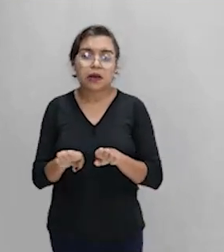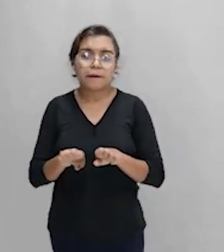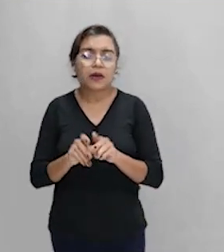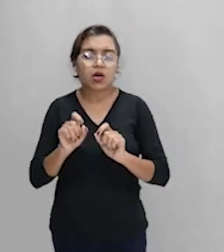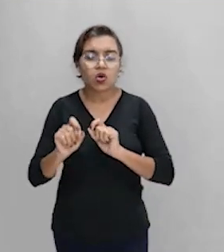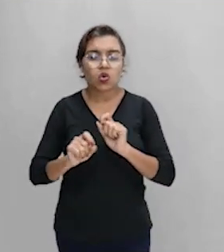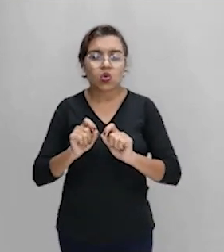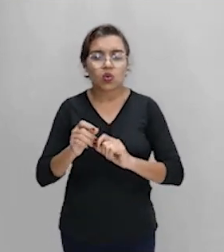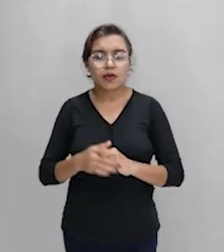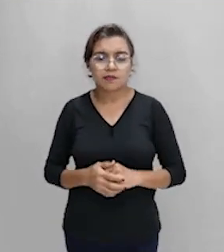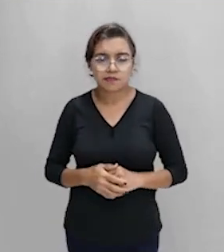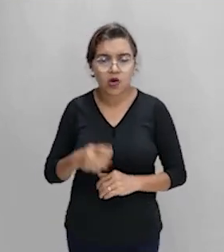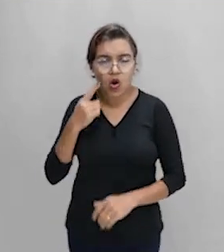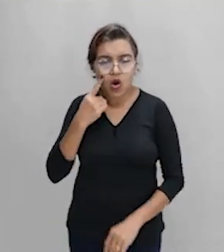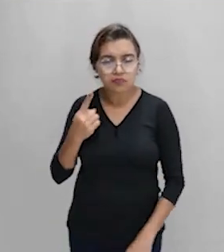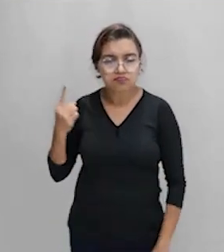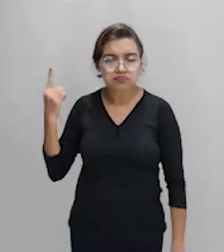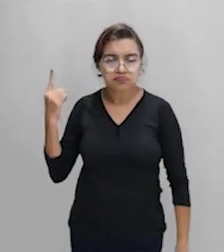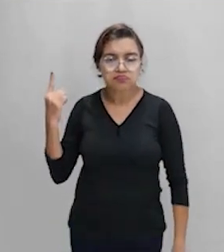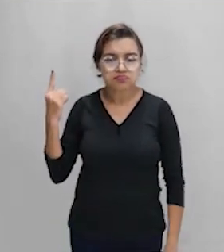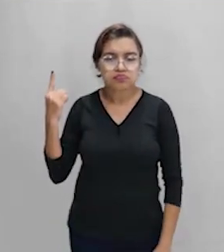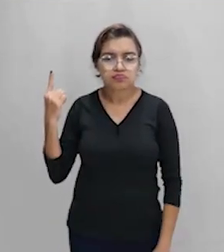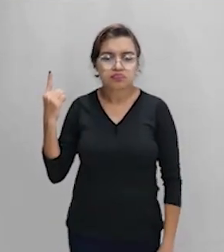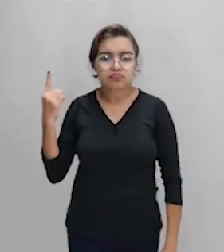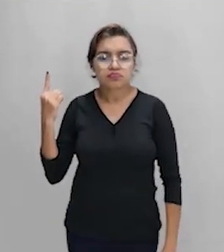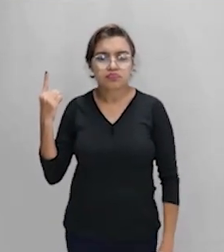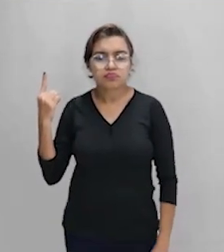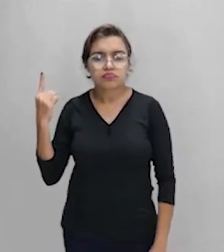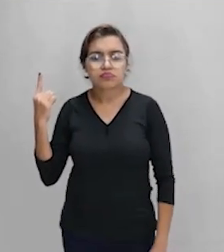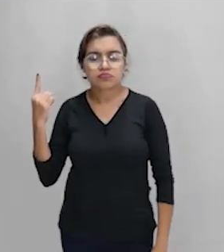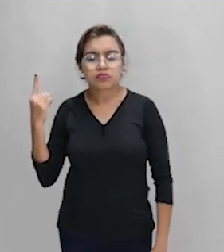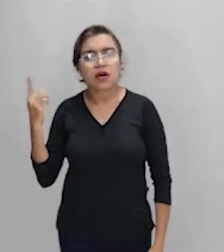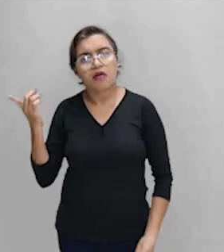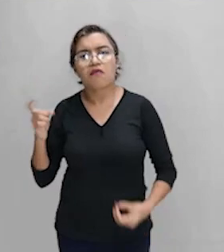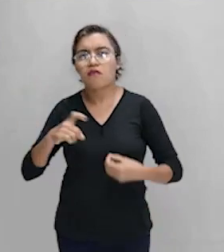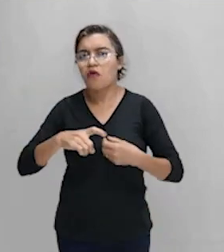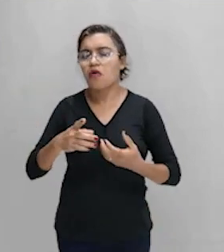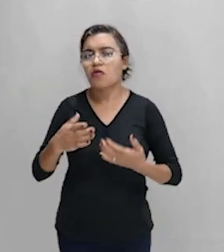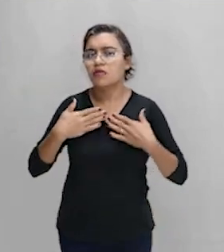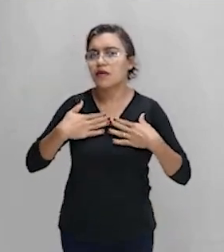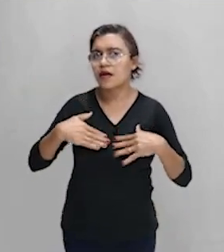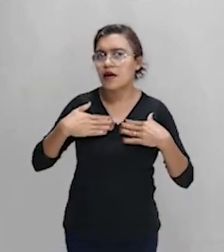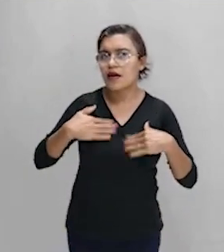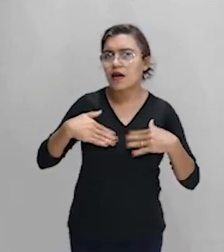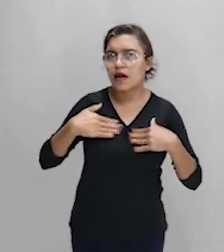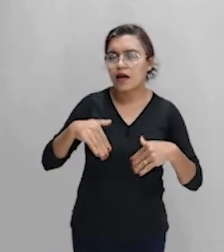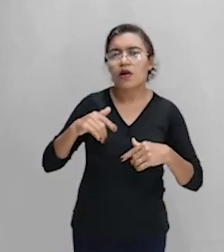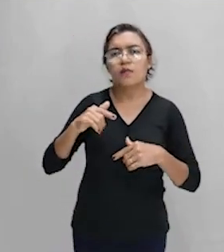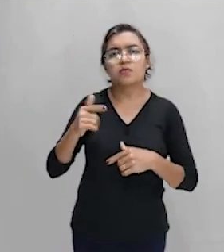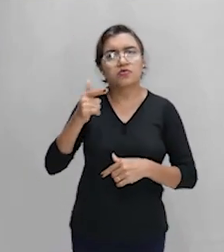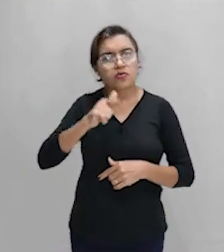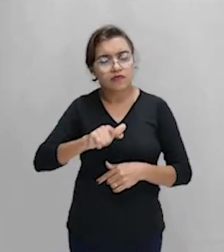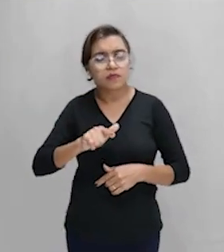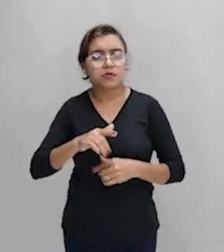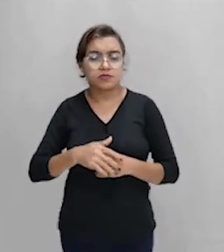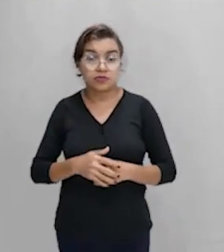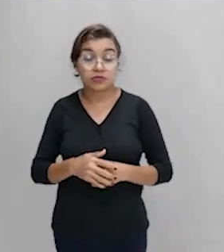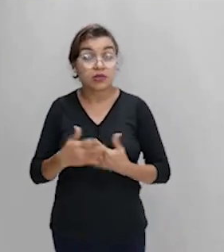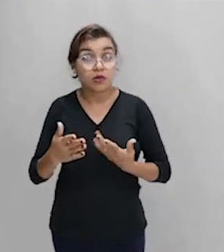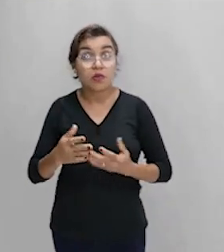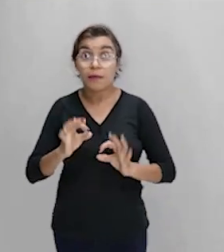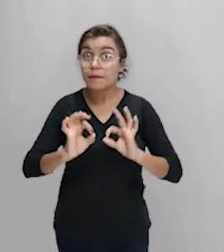por último tem a volta à calma, onde ele vai relaxar, ele vai fazer uma sessão de alongamento novamente. Então percebam que é tudo muito